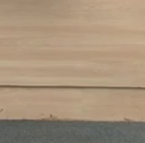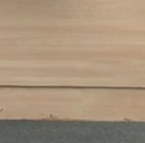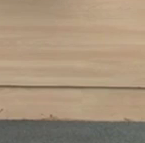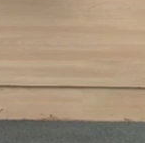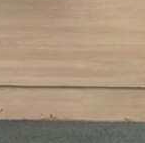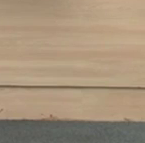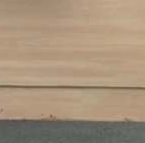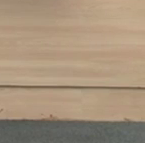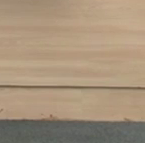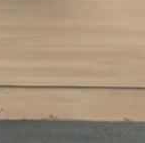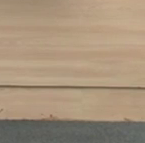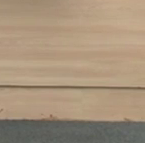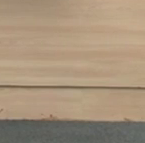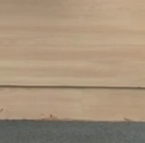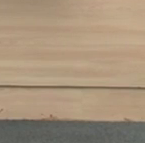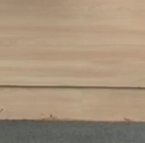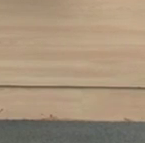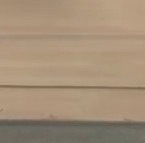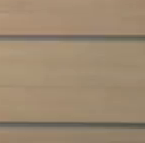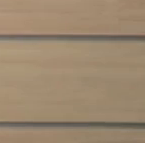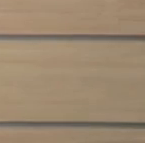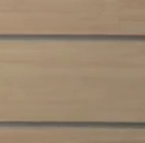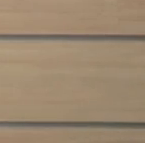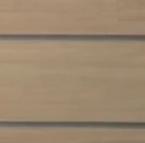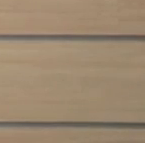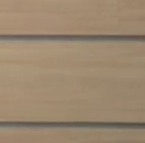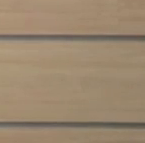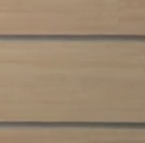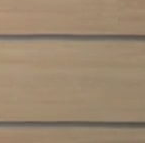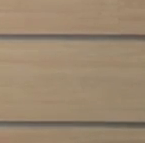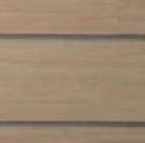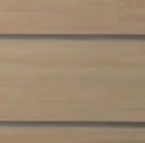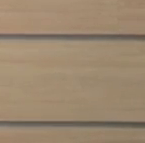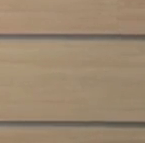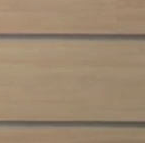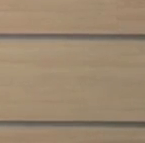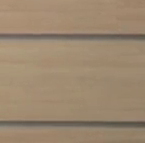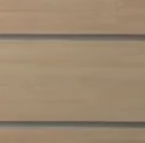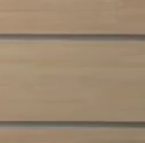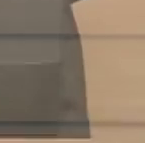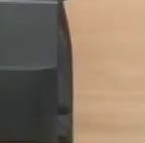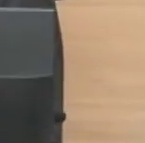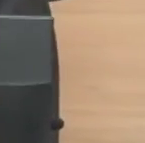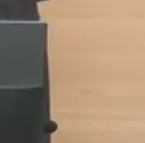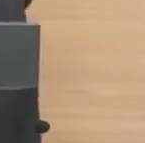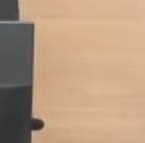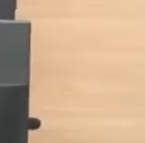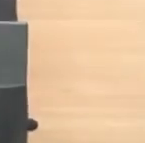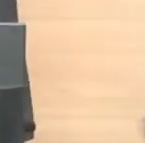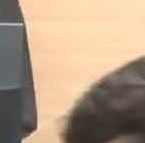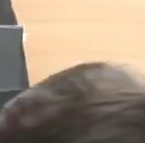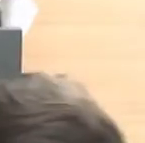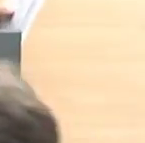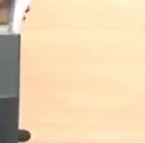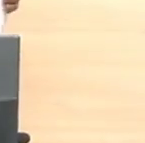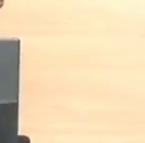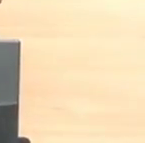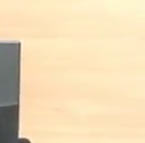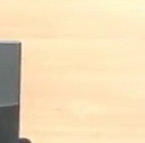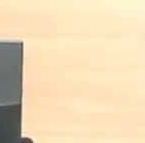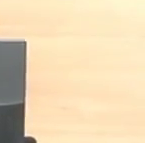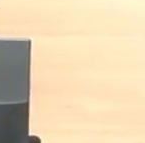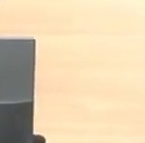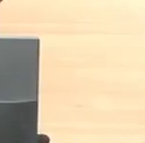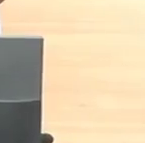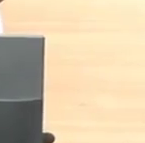Ferreira que está afastado por licença médica a posse aconteceu durante a reunião plenária o vereador de 35 anos